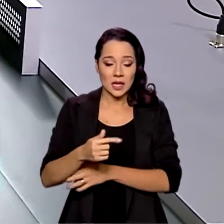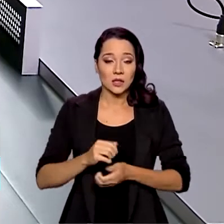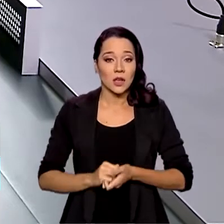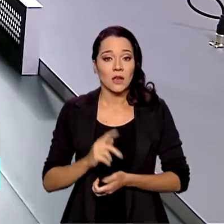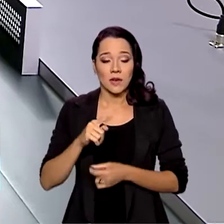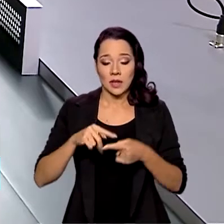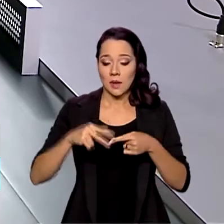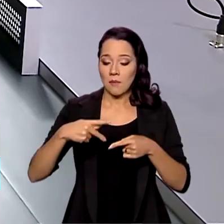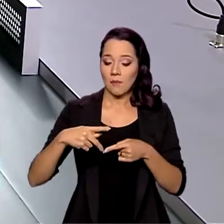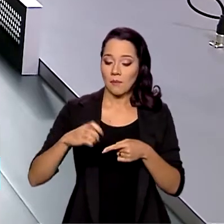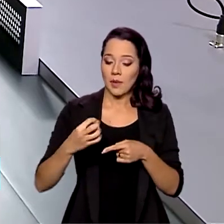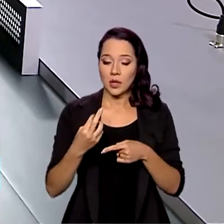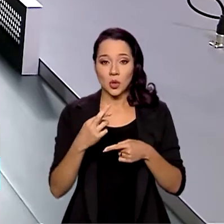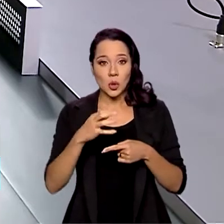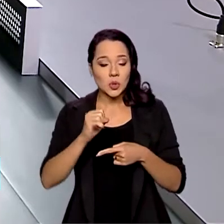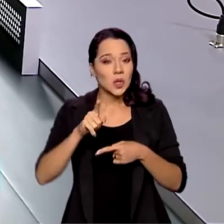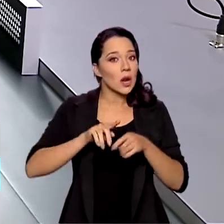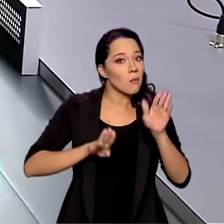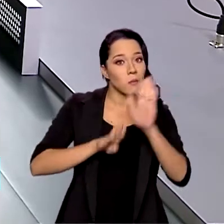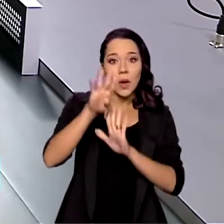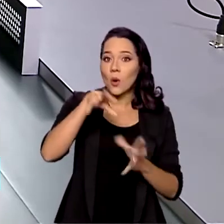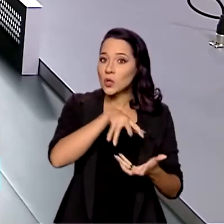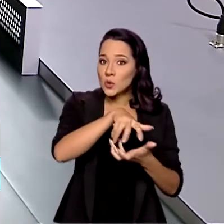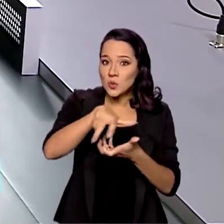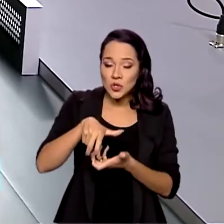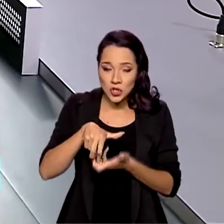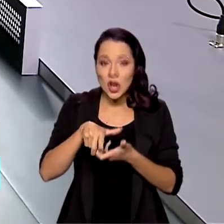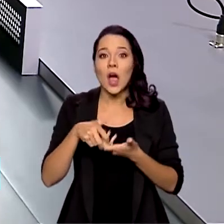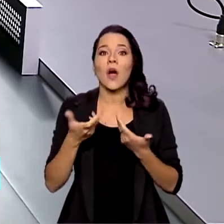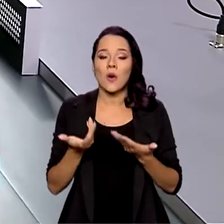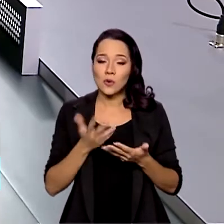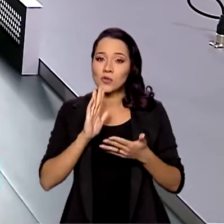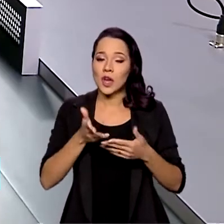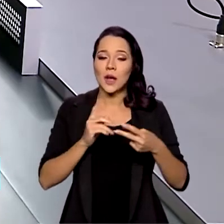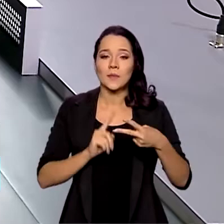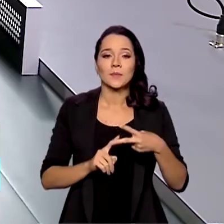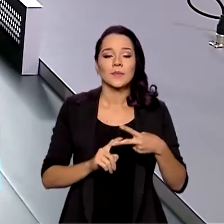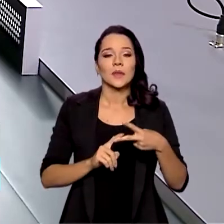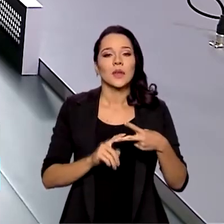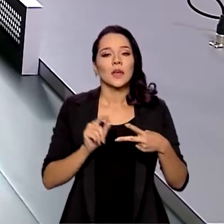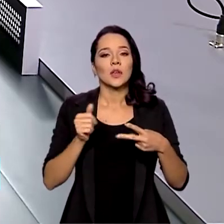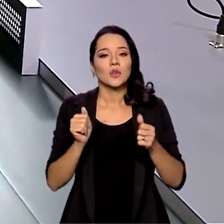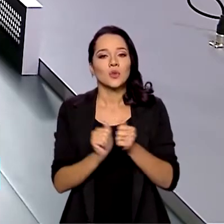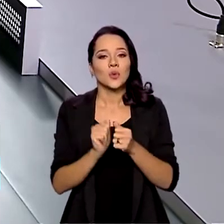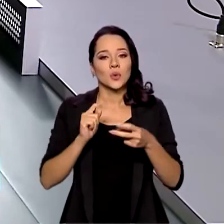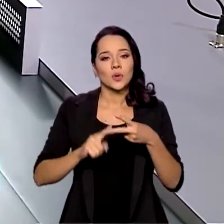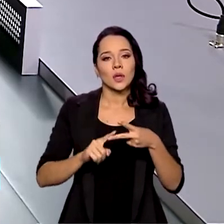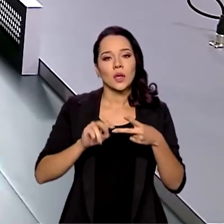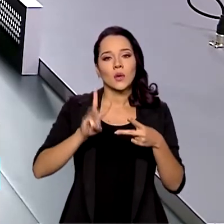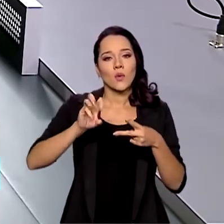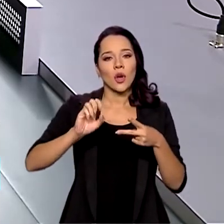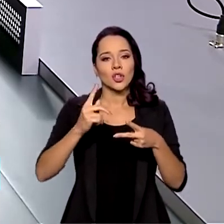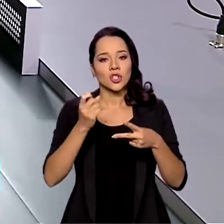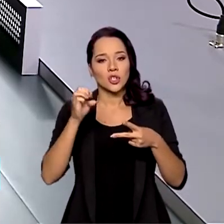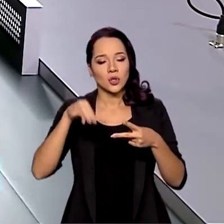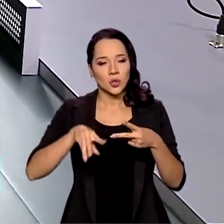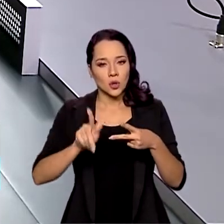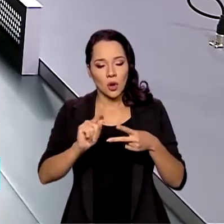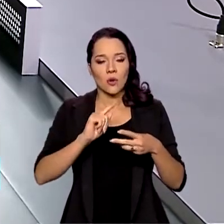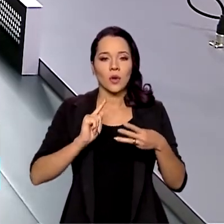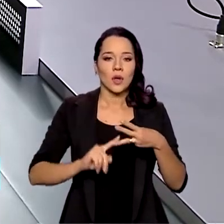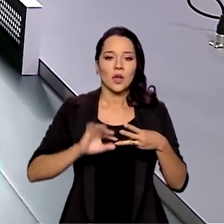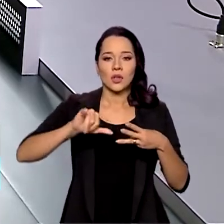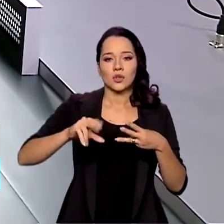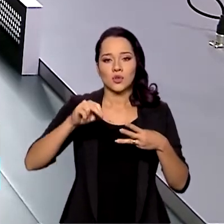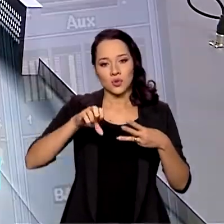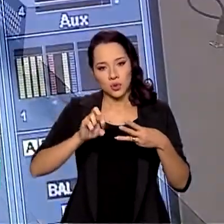Petrúcio Ferreira, que é o recordista mundial, atual campeão paralímpico, e junto com ele tem o Washington Júnior e o Lucas Lima, ou seja, 3 brasileiros